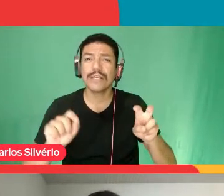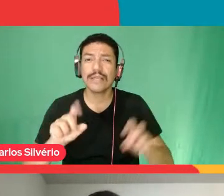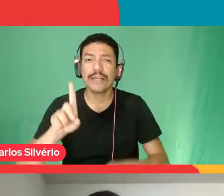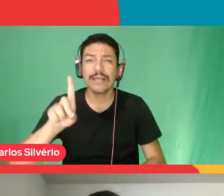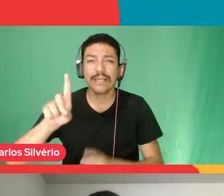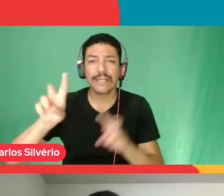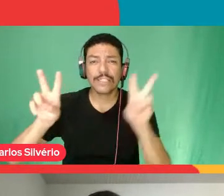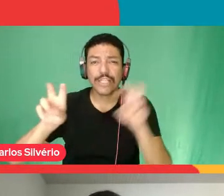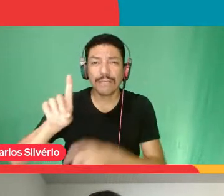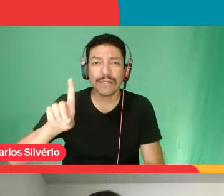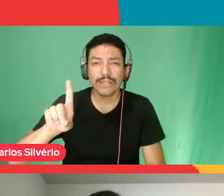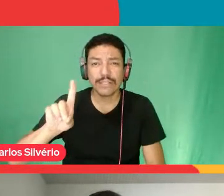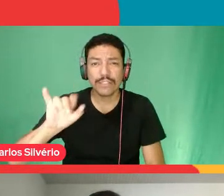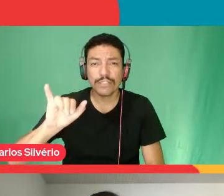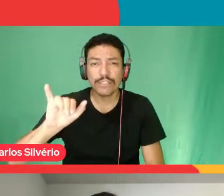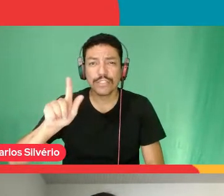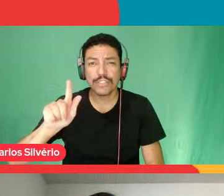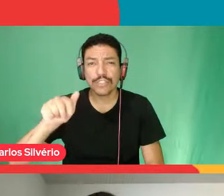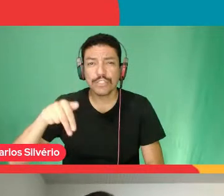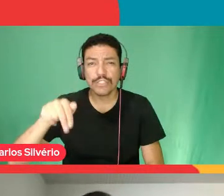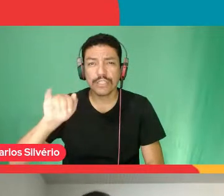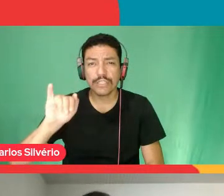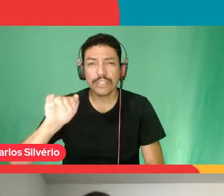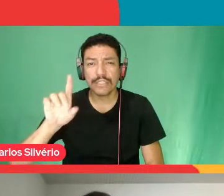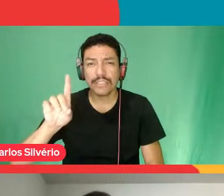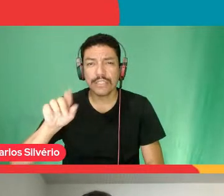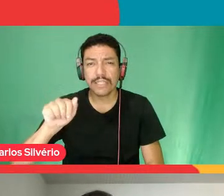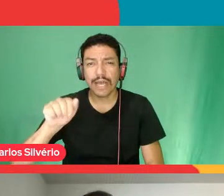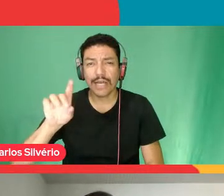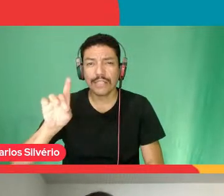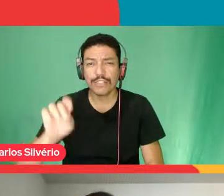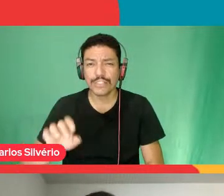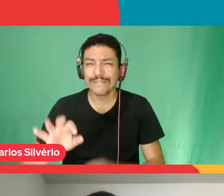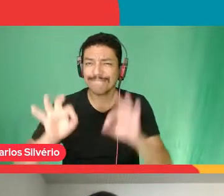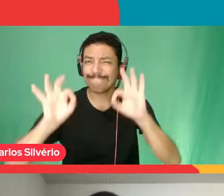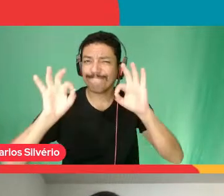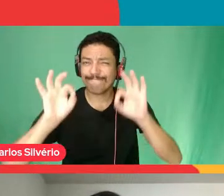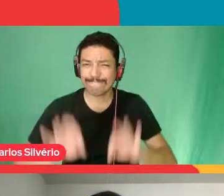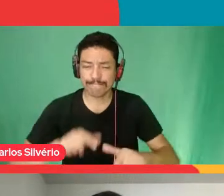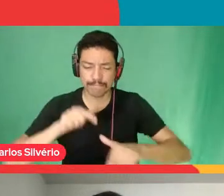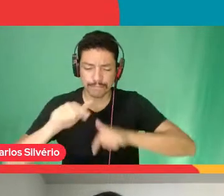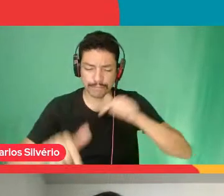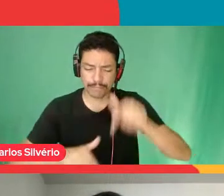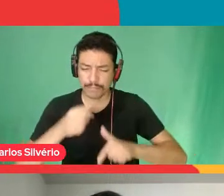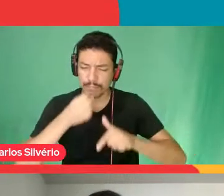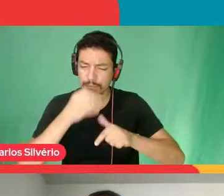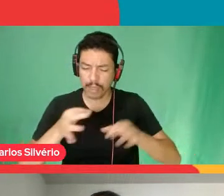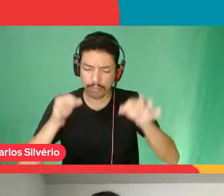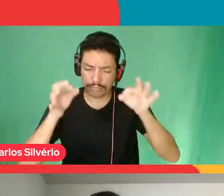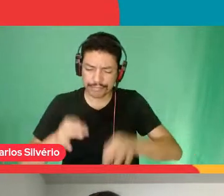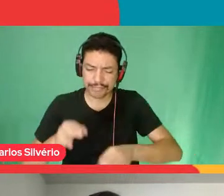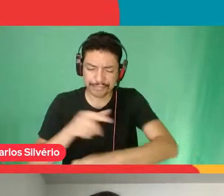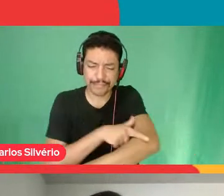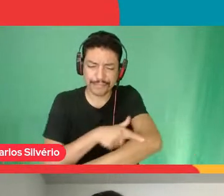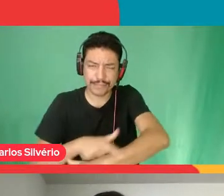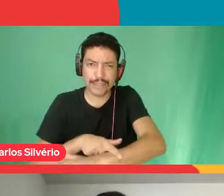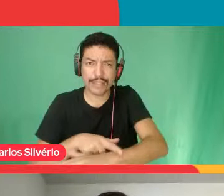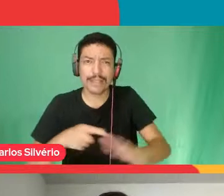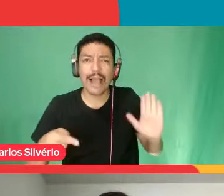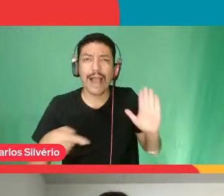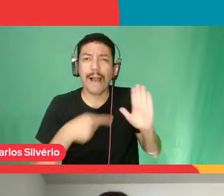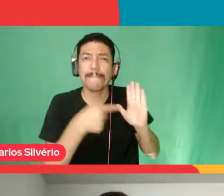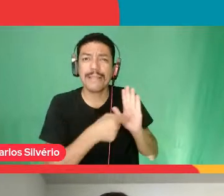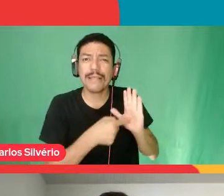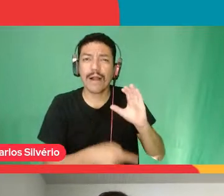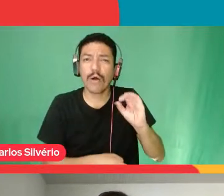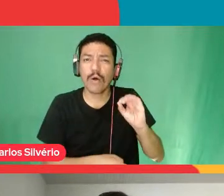né, emprego digno e crescimento econômico, que fala-se muito com um dos objetivos, né, o objetivo 8, que é o ODS da